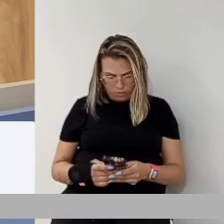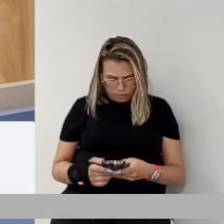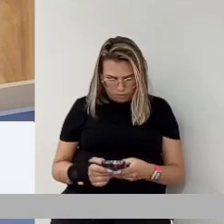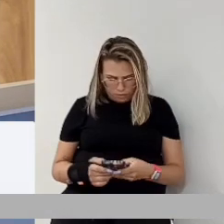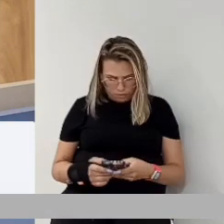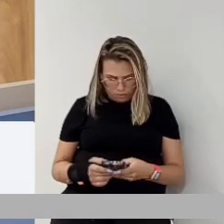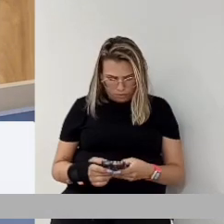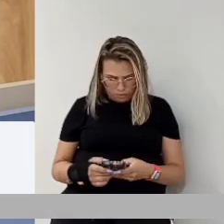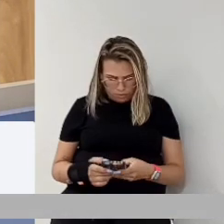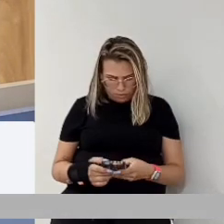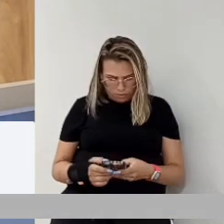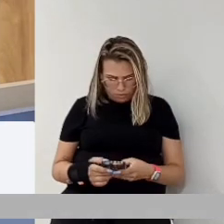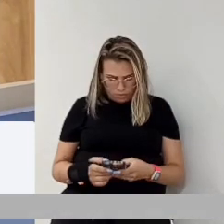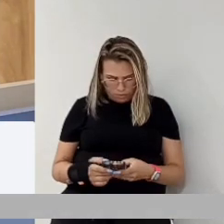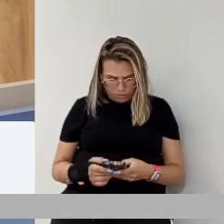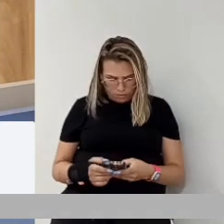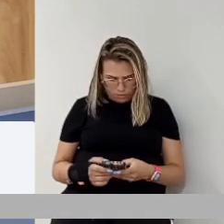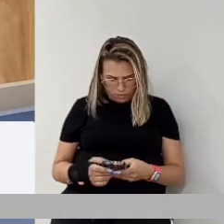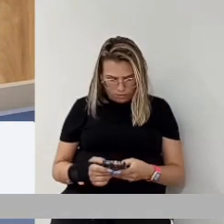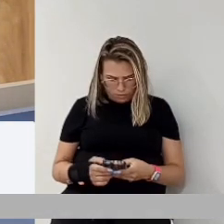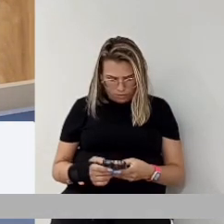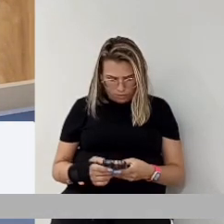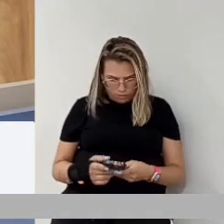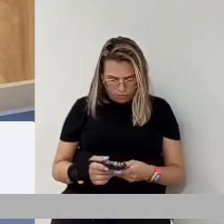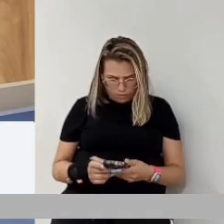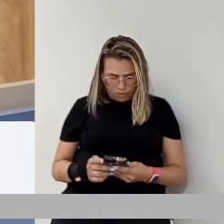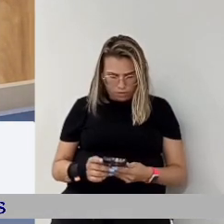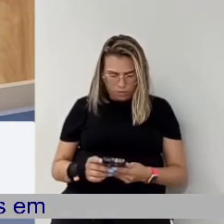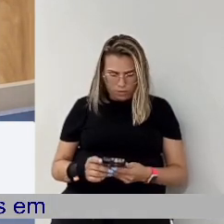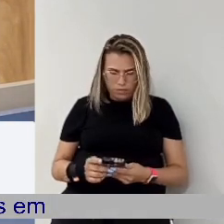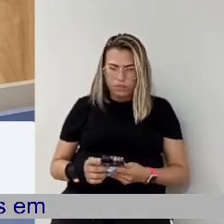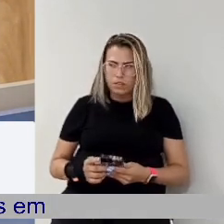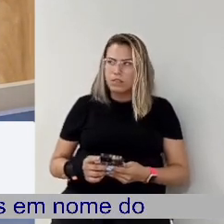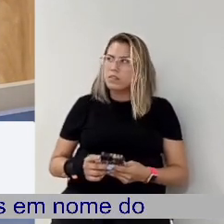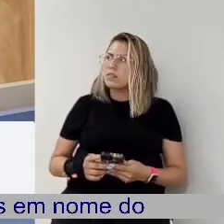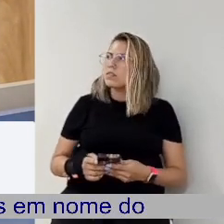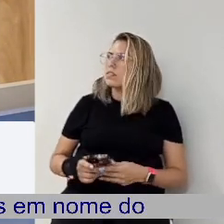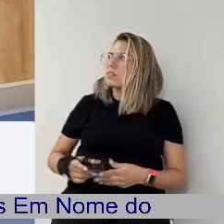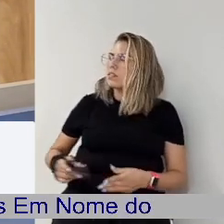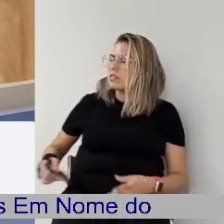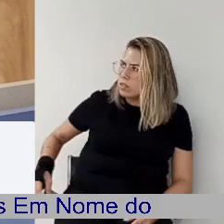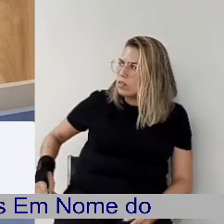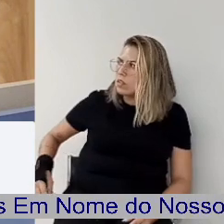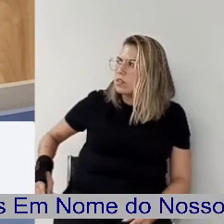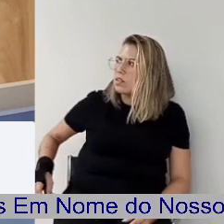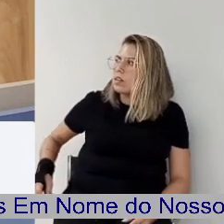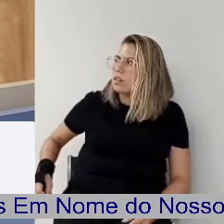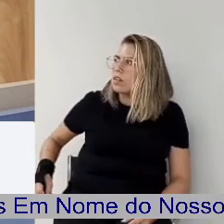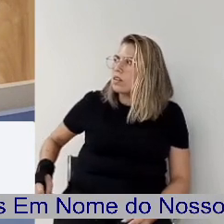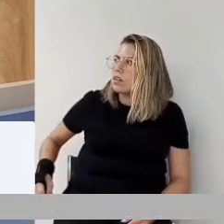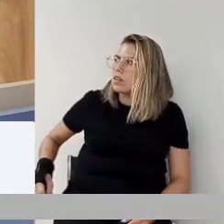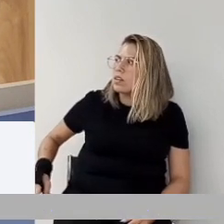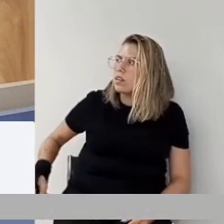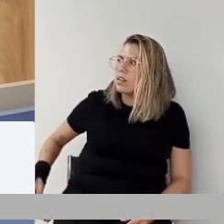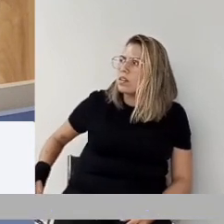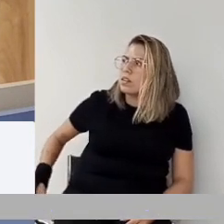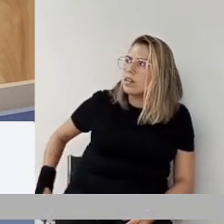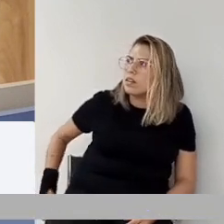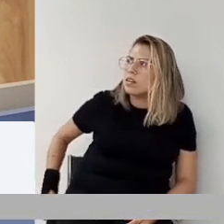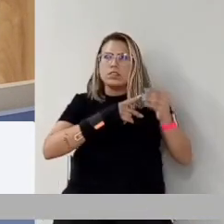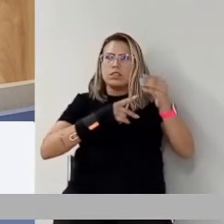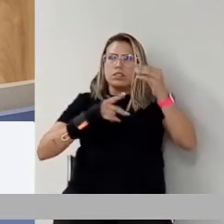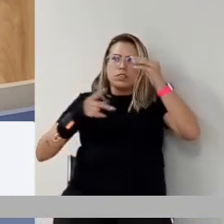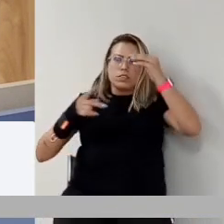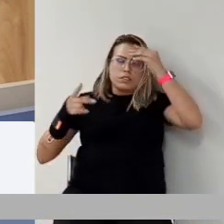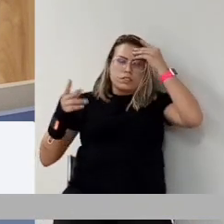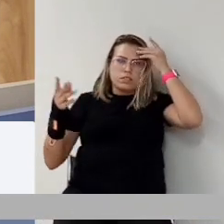todos todos presentes meus pares Em Nome do Nosso presidente em